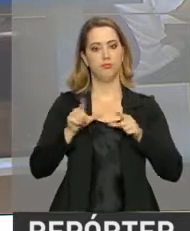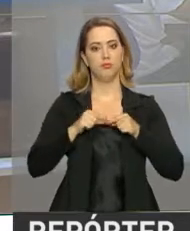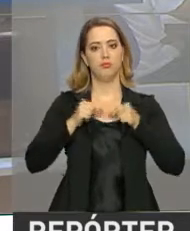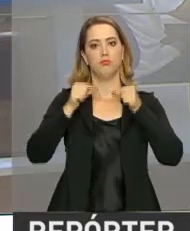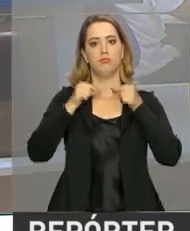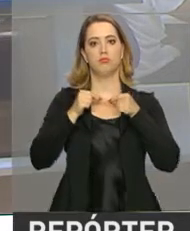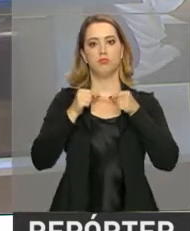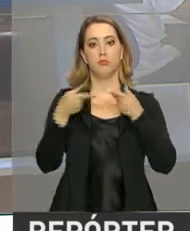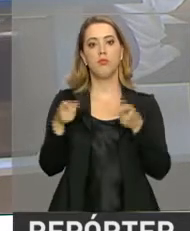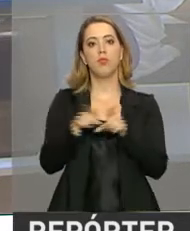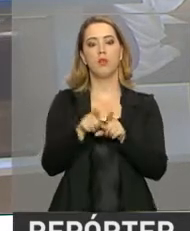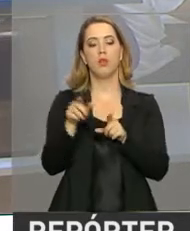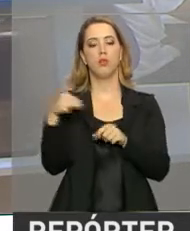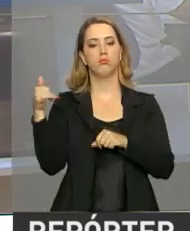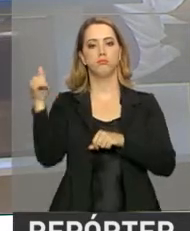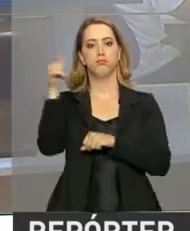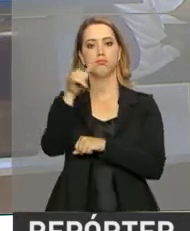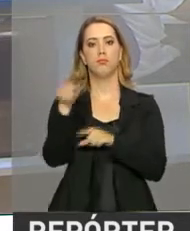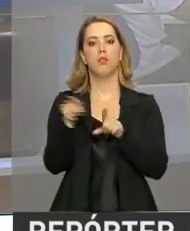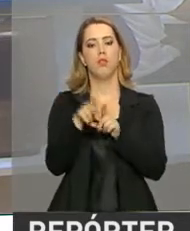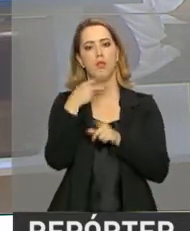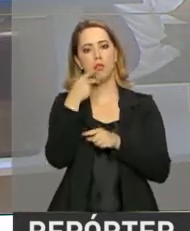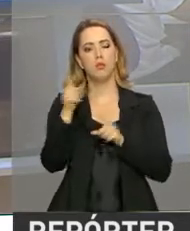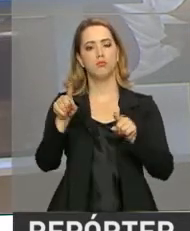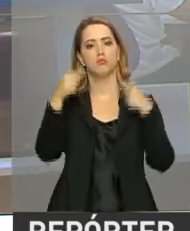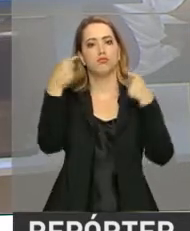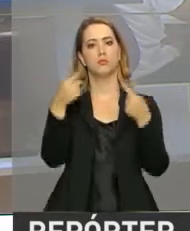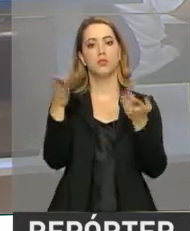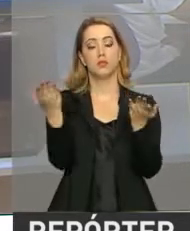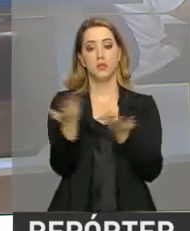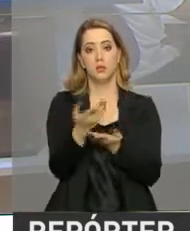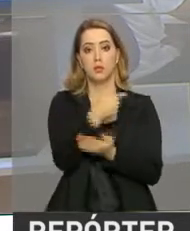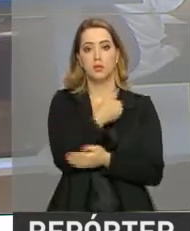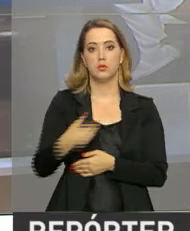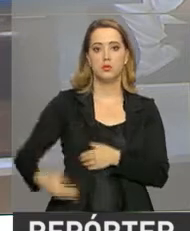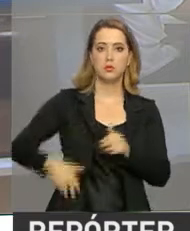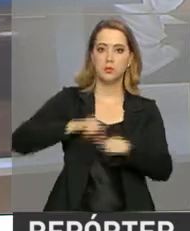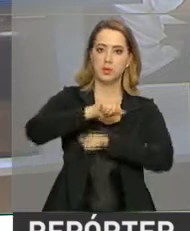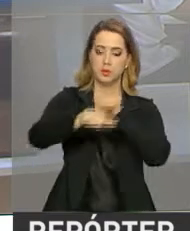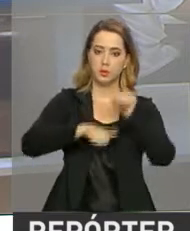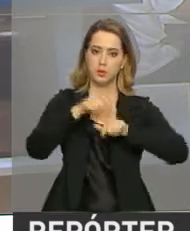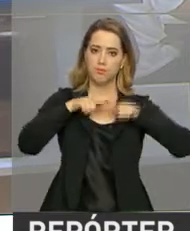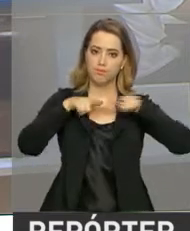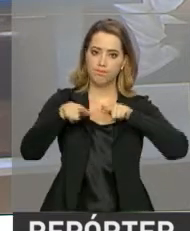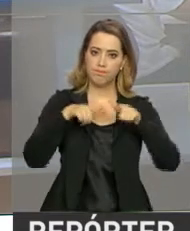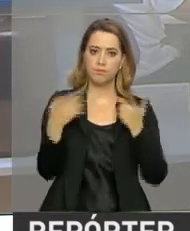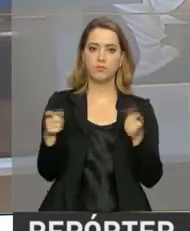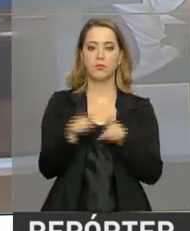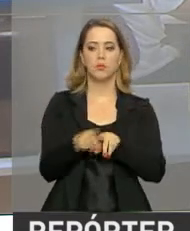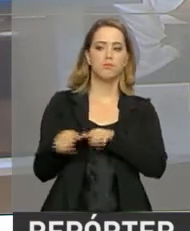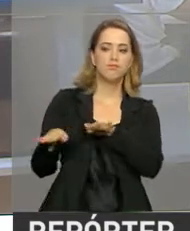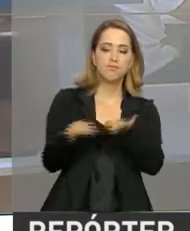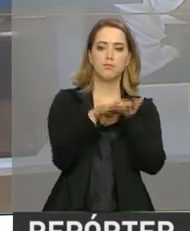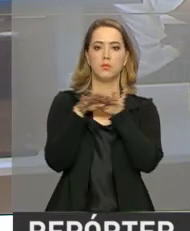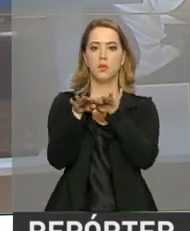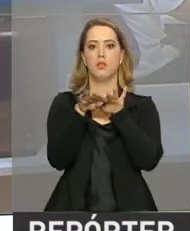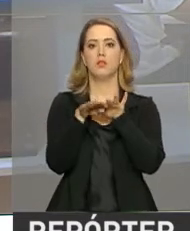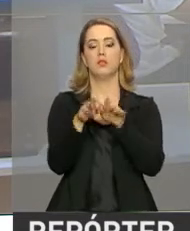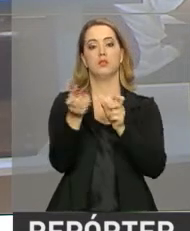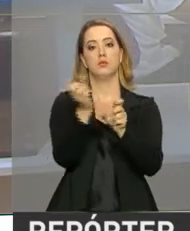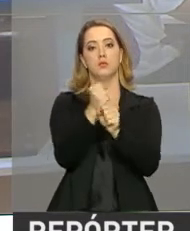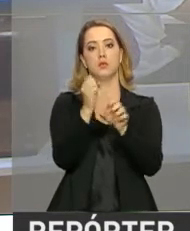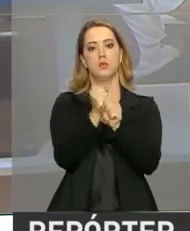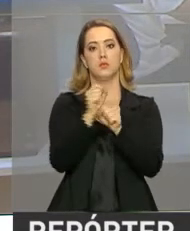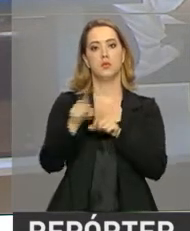e falou sobre os desafios do governo para mudar antigas práticas e assim conseguir equilibrar o orçamento e ainda definir prioridades